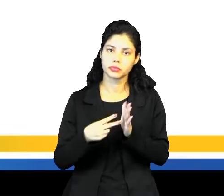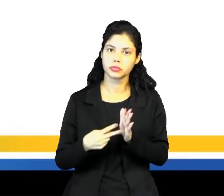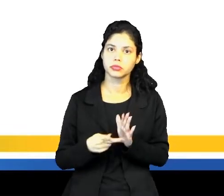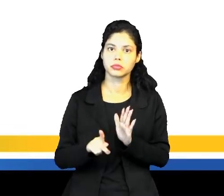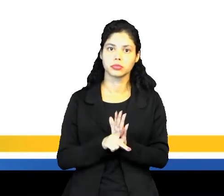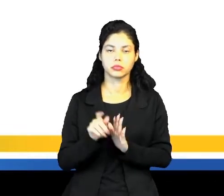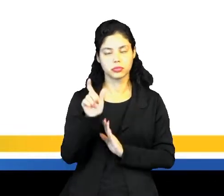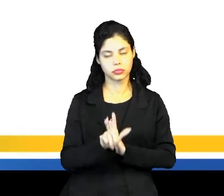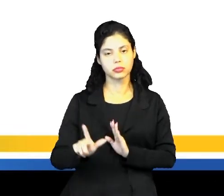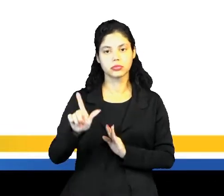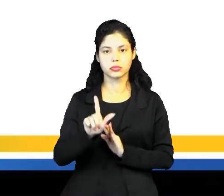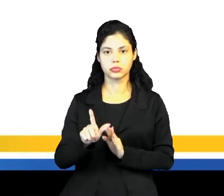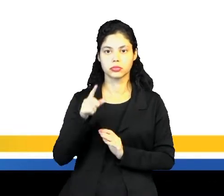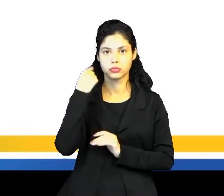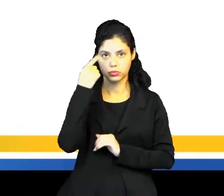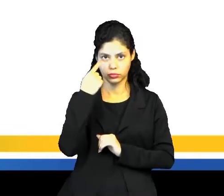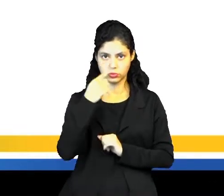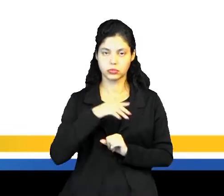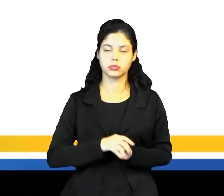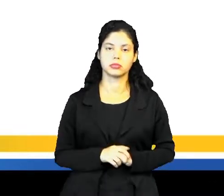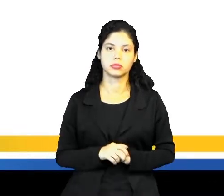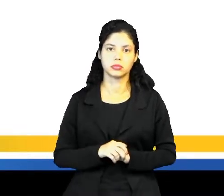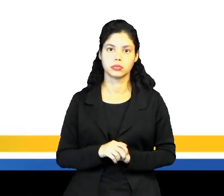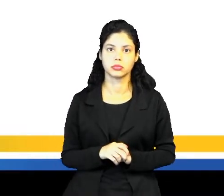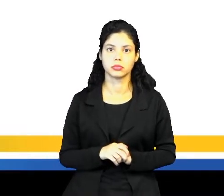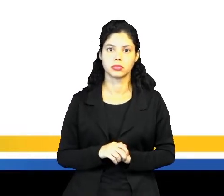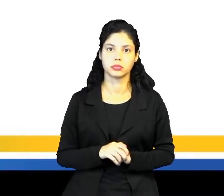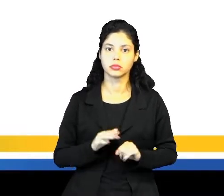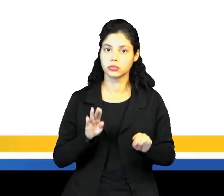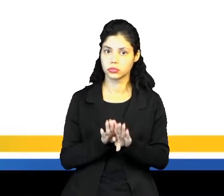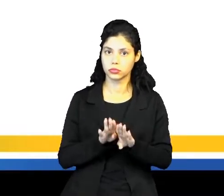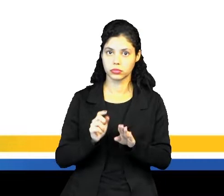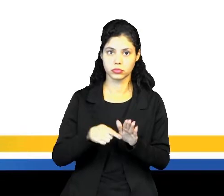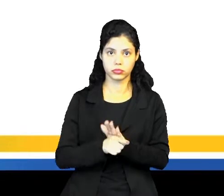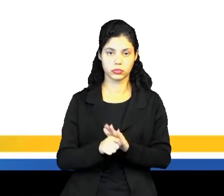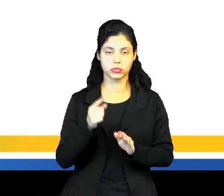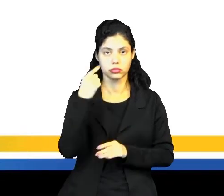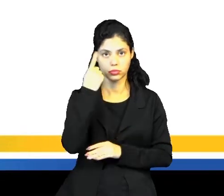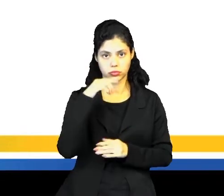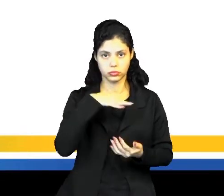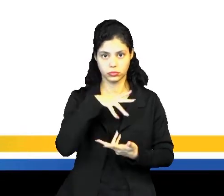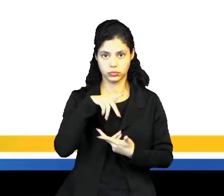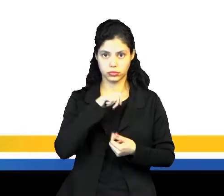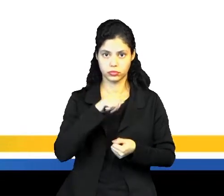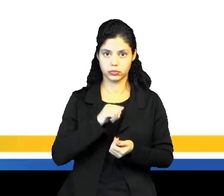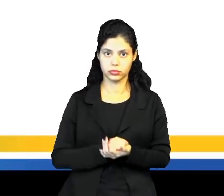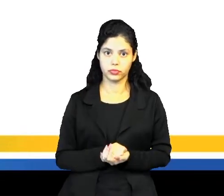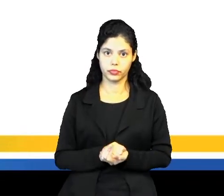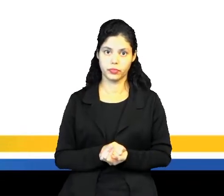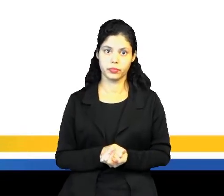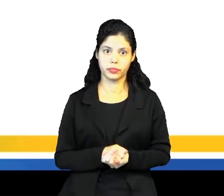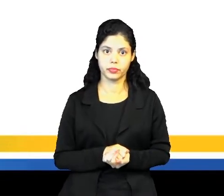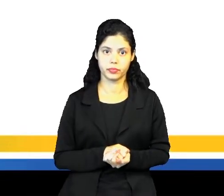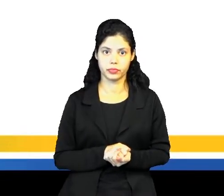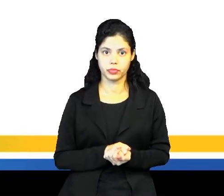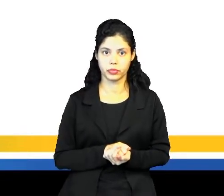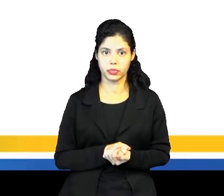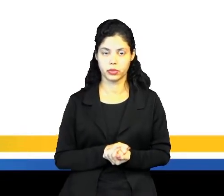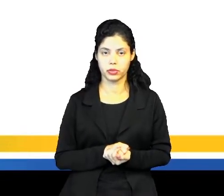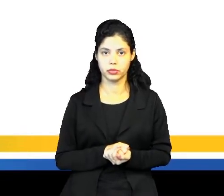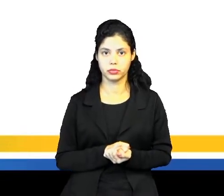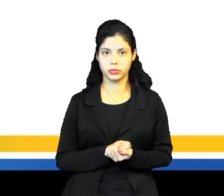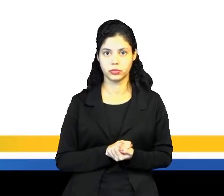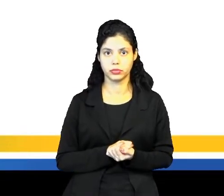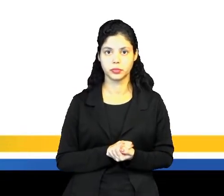né, na literatura espanhola, tá? E também dentro da literatura mundial. Então nós temos